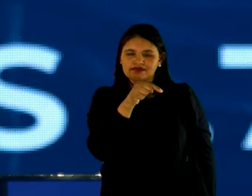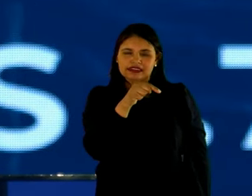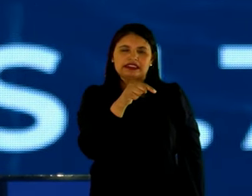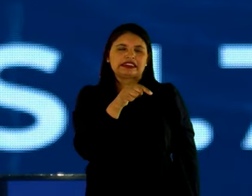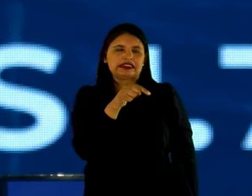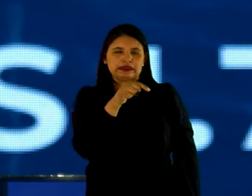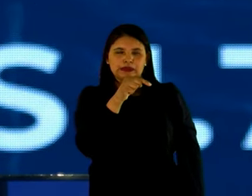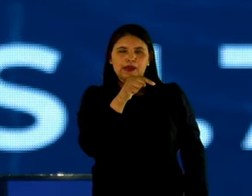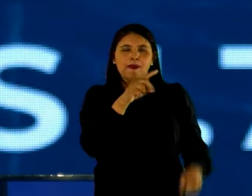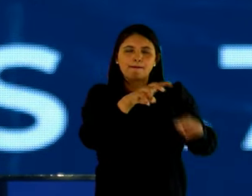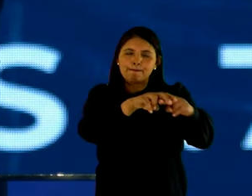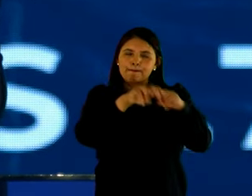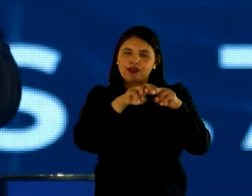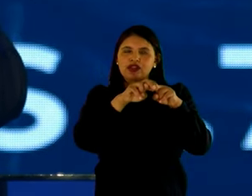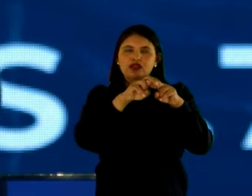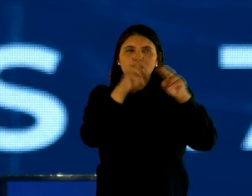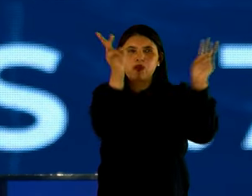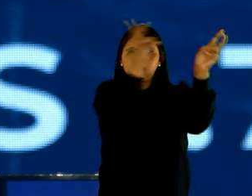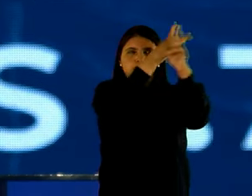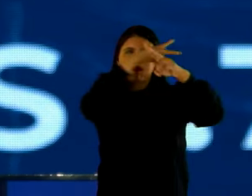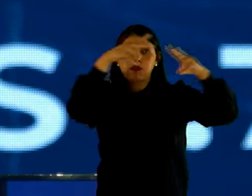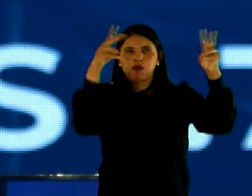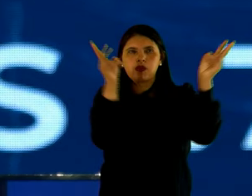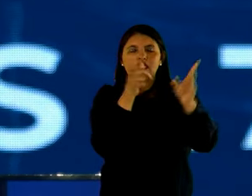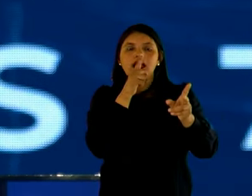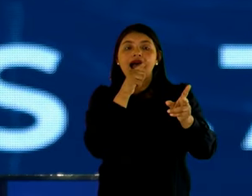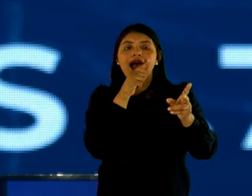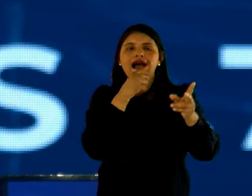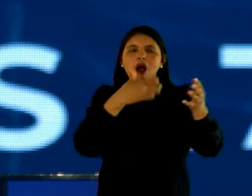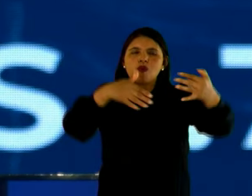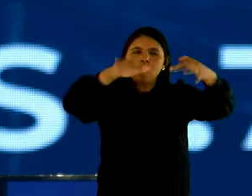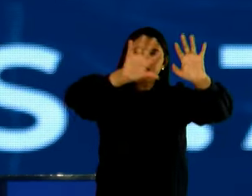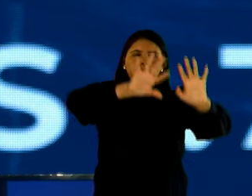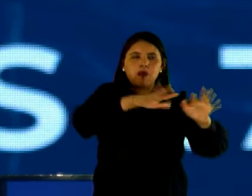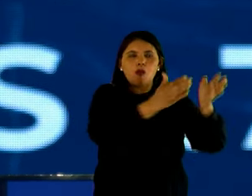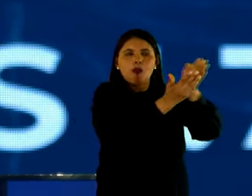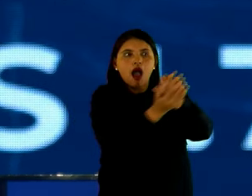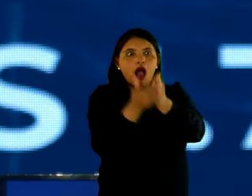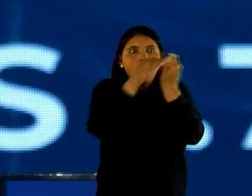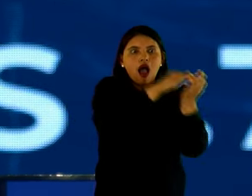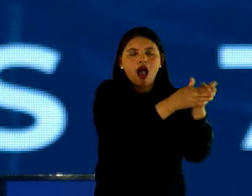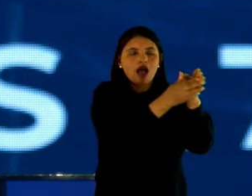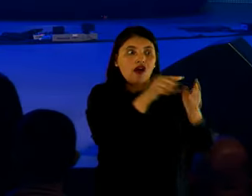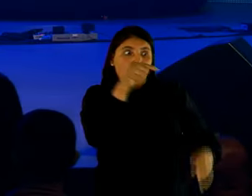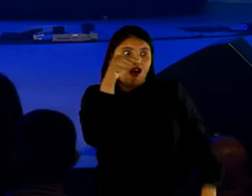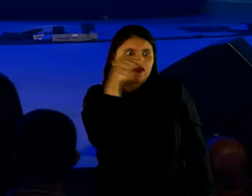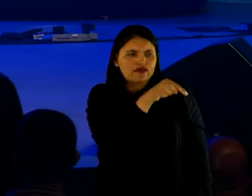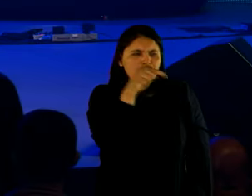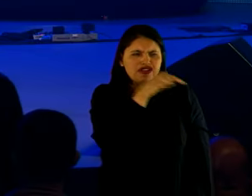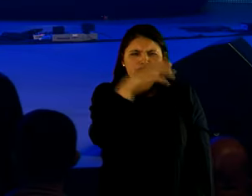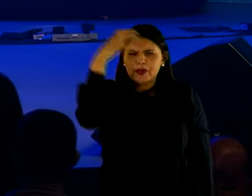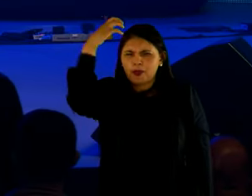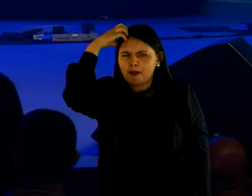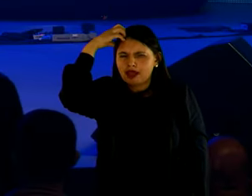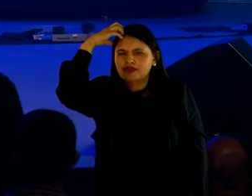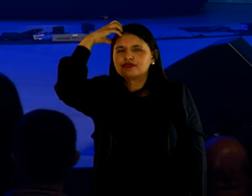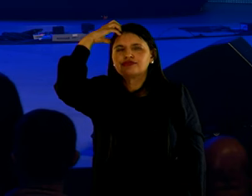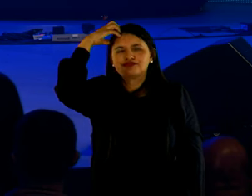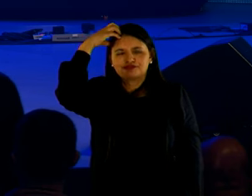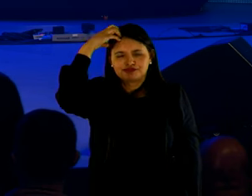tempestade é você, Jonas. Pode ser que na sua casa você esteja vivendo uma